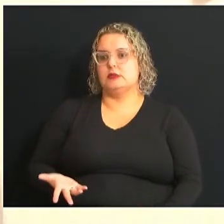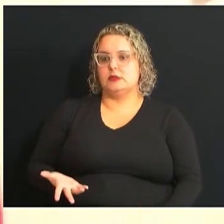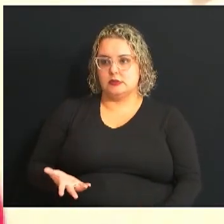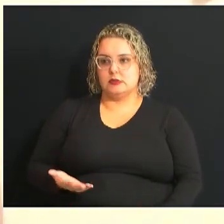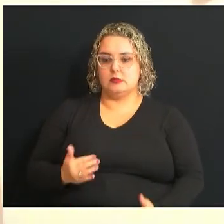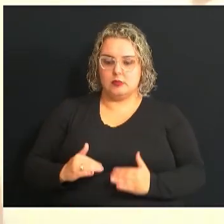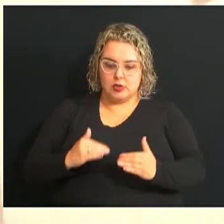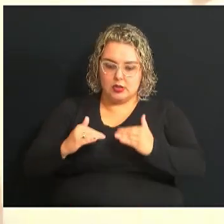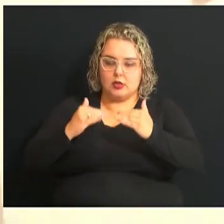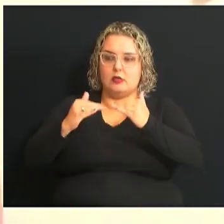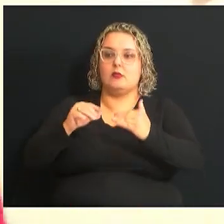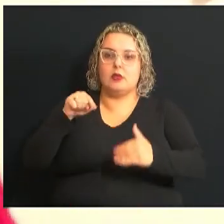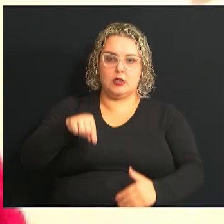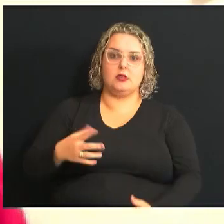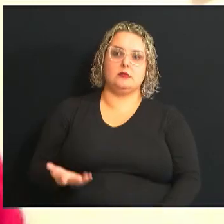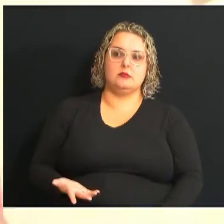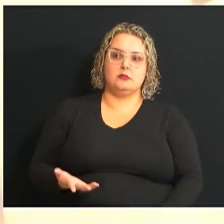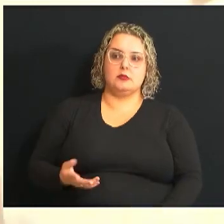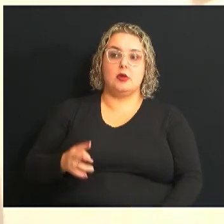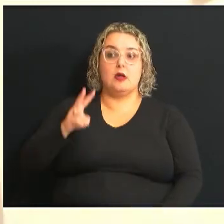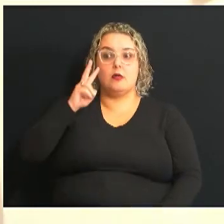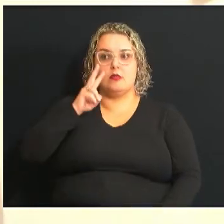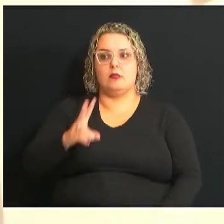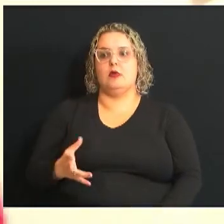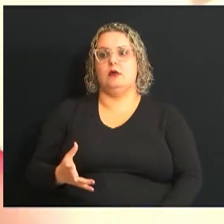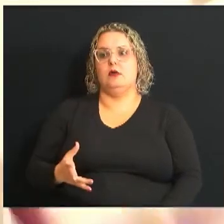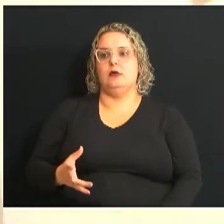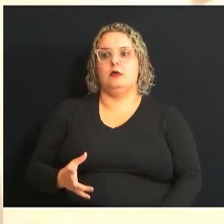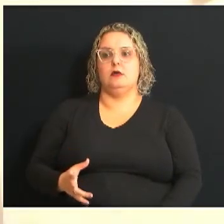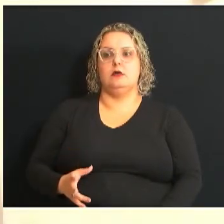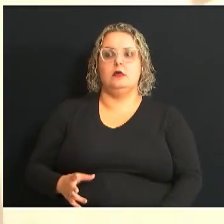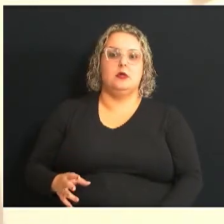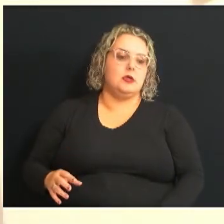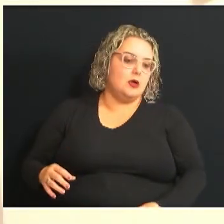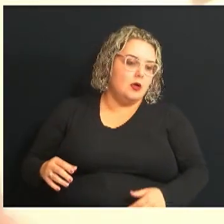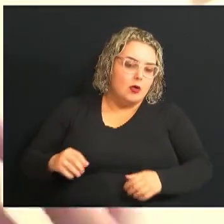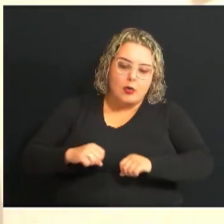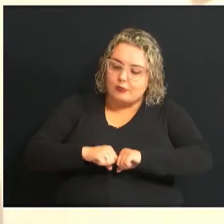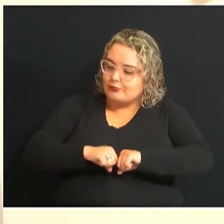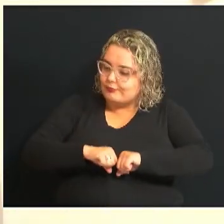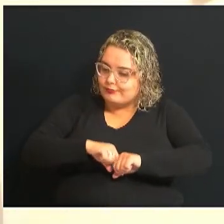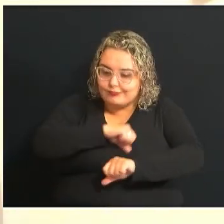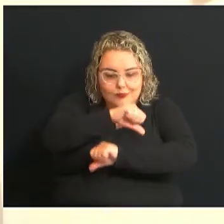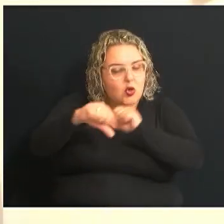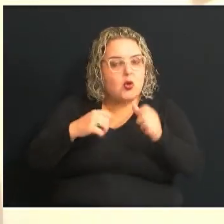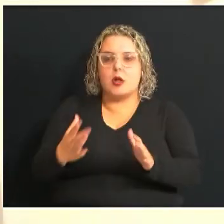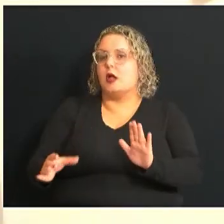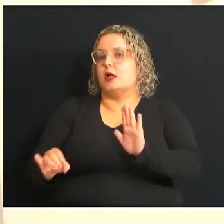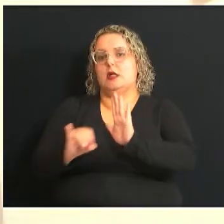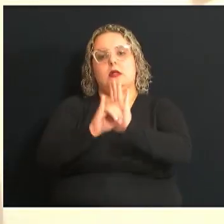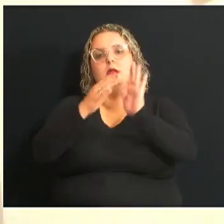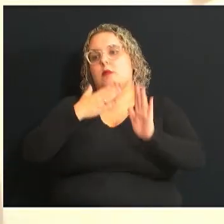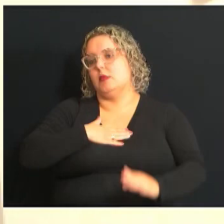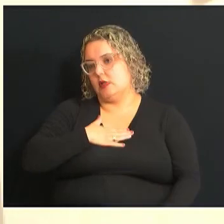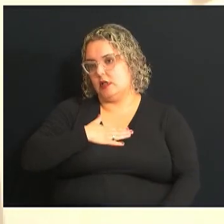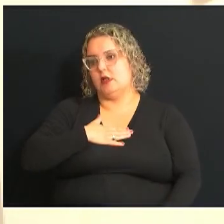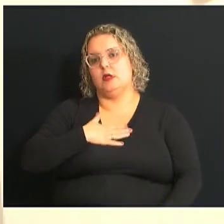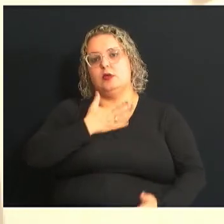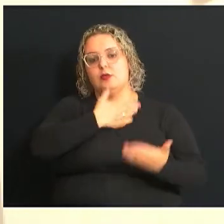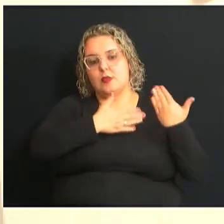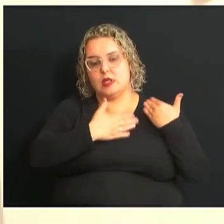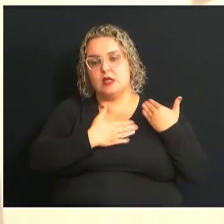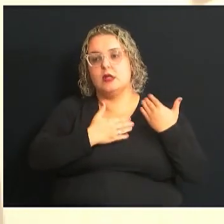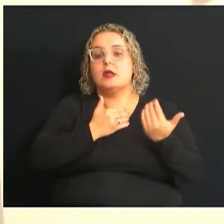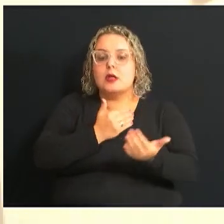construção, foi esse, me ver completamente despida da minha identidade, assim, de quem eu era, para começar a